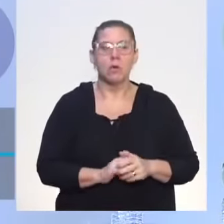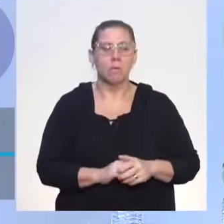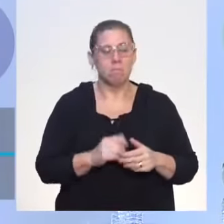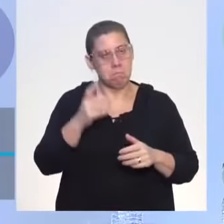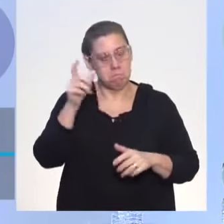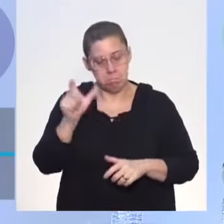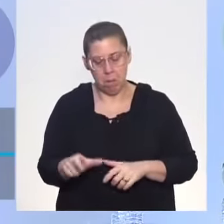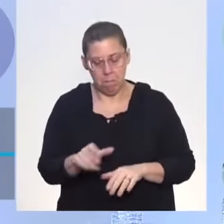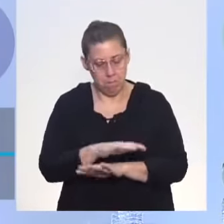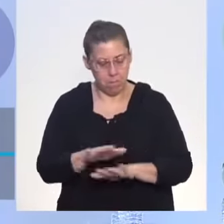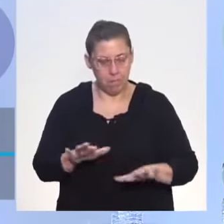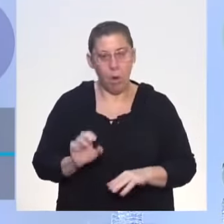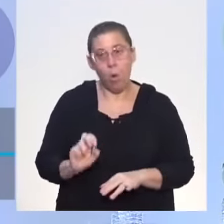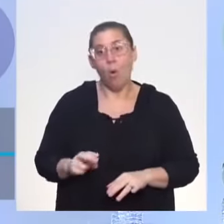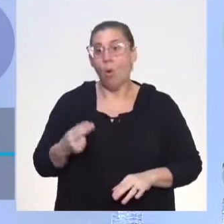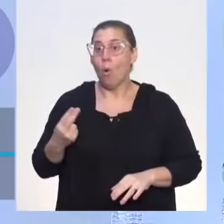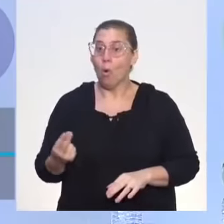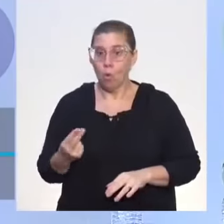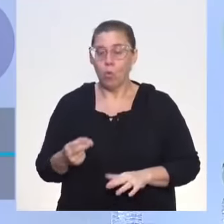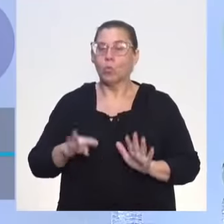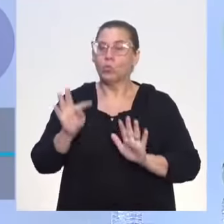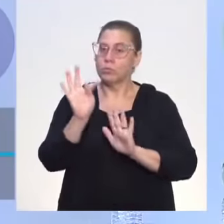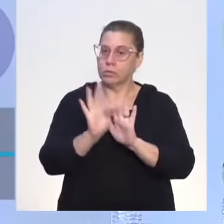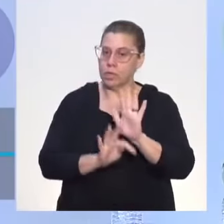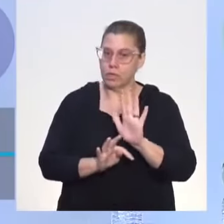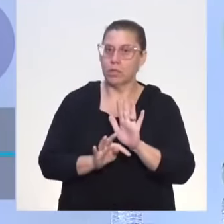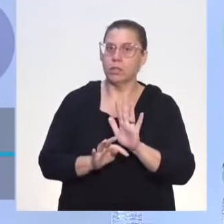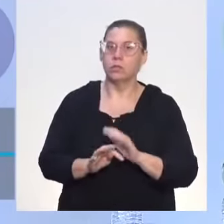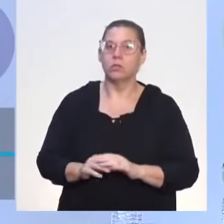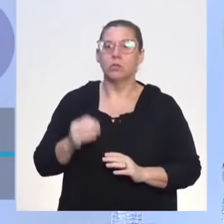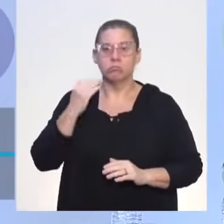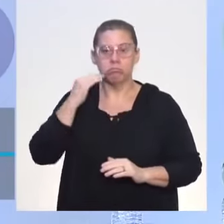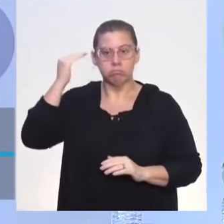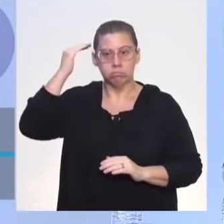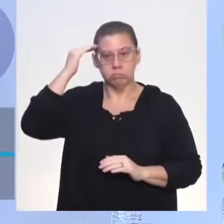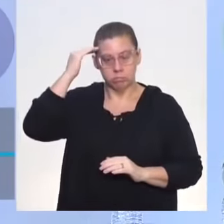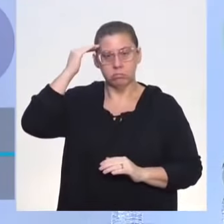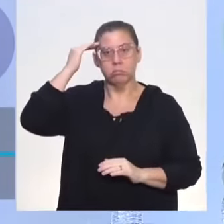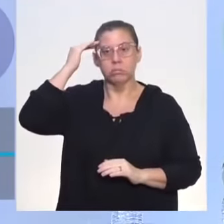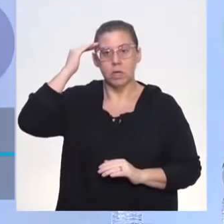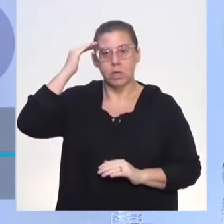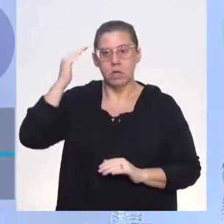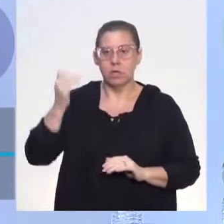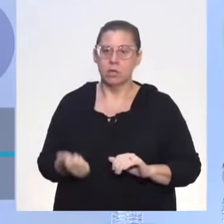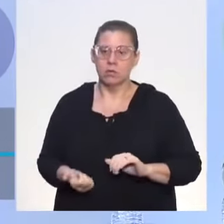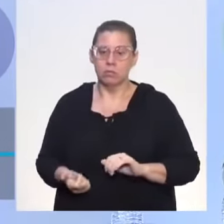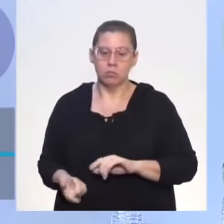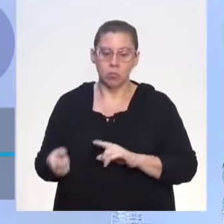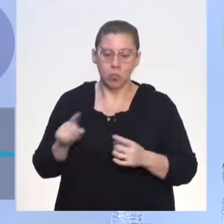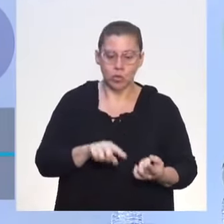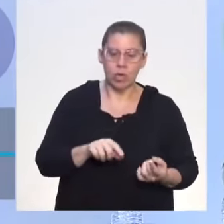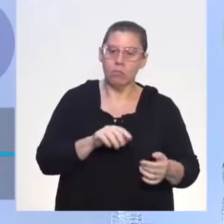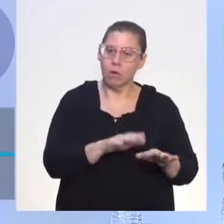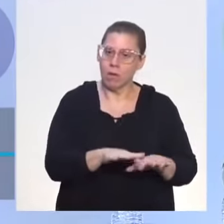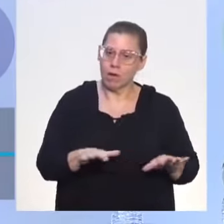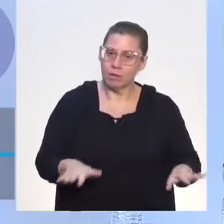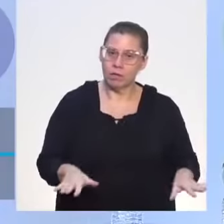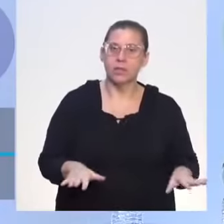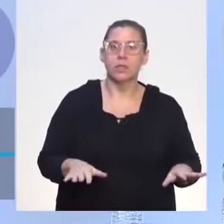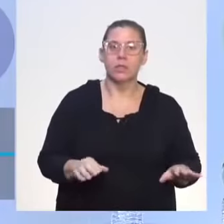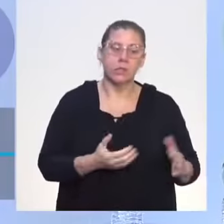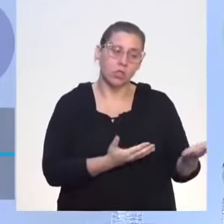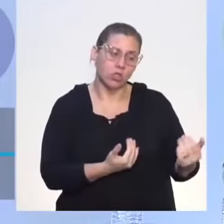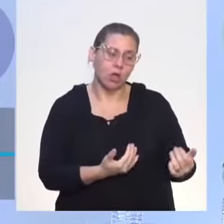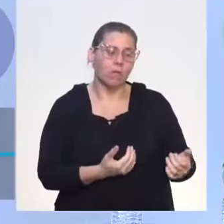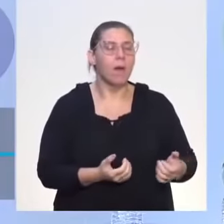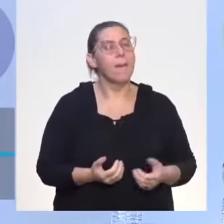infantil, né? Ou eu posso pegar um texto adulto e transferir para uma criança, para um jovem. Então, nós